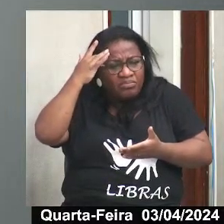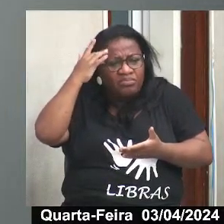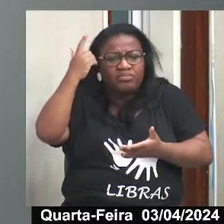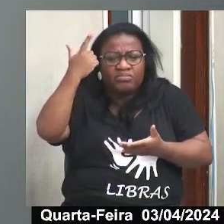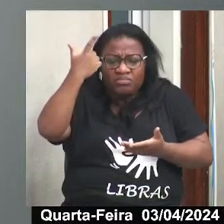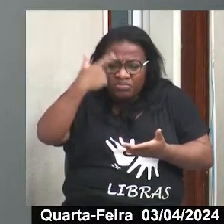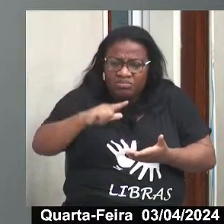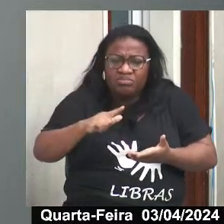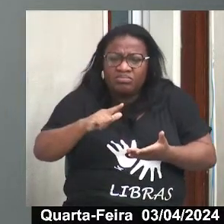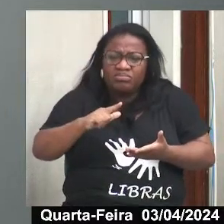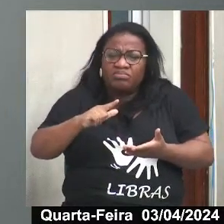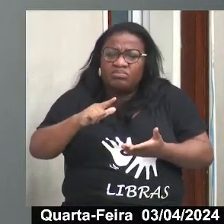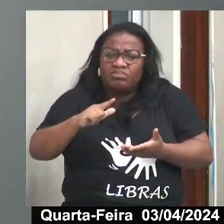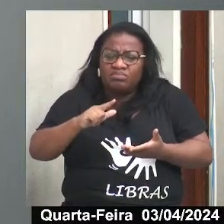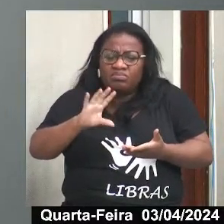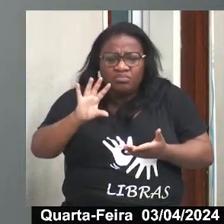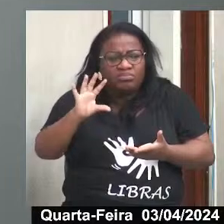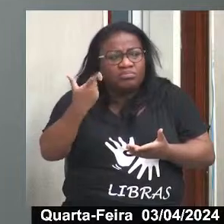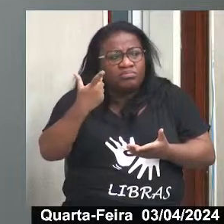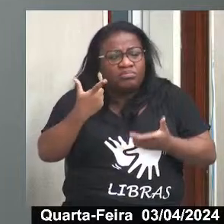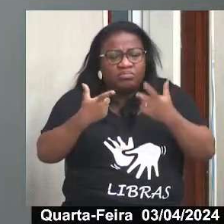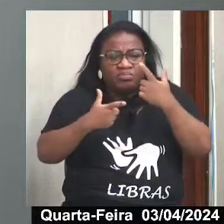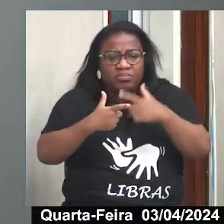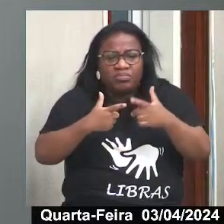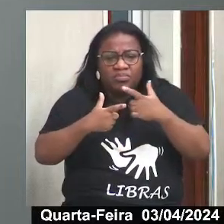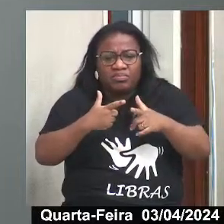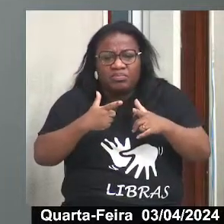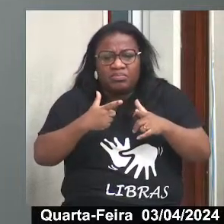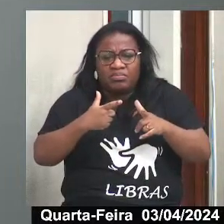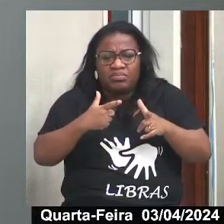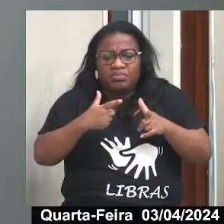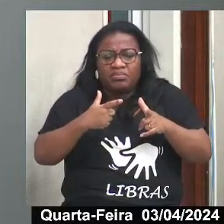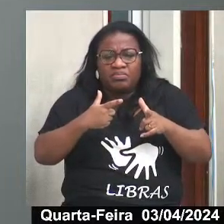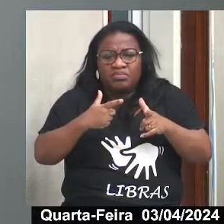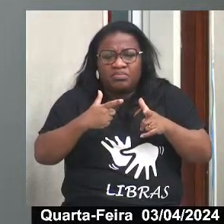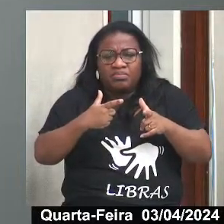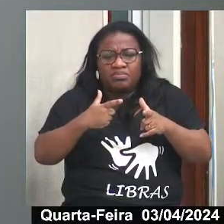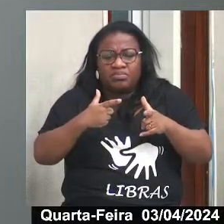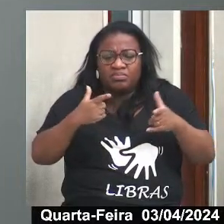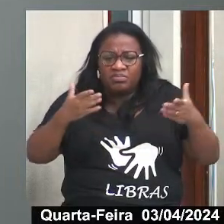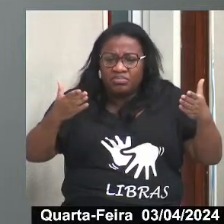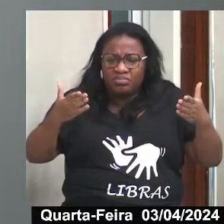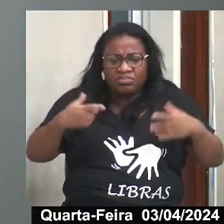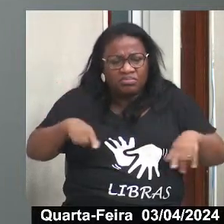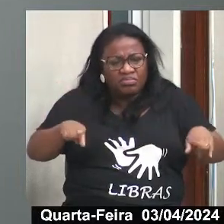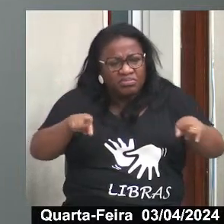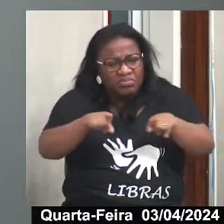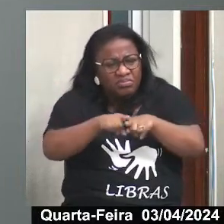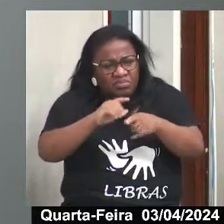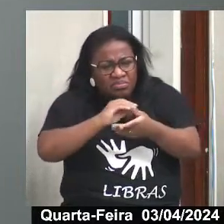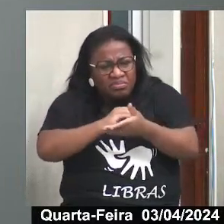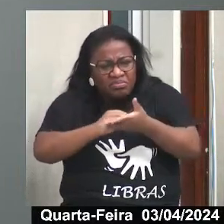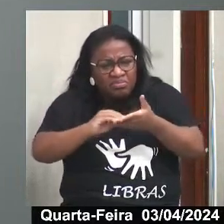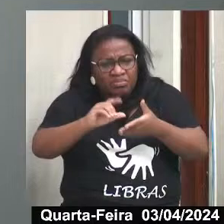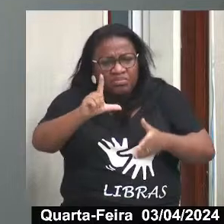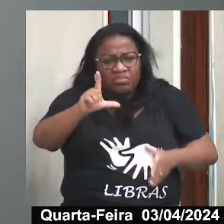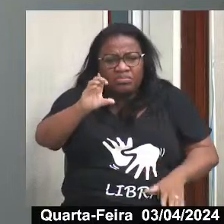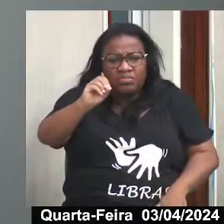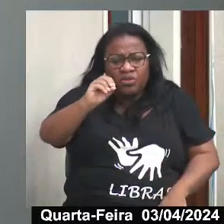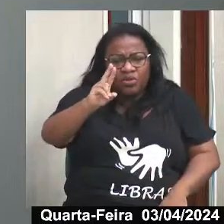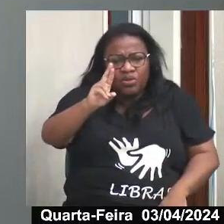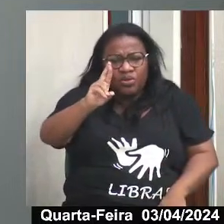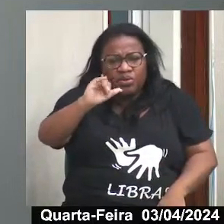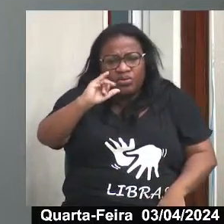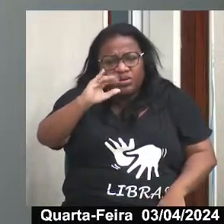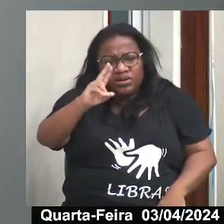na Secretaria de Indústria, Comércio e Serviços, e falou, vereador, não precisa. E ainda há pouco o secretário Lorival me